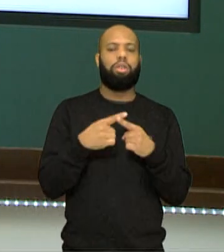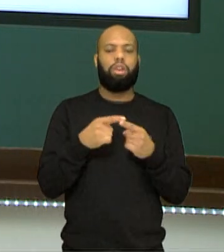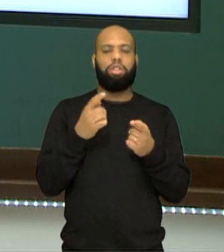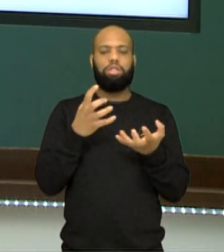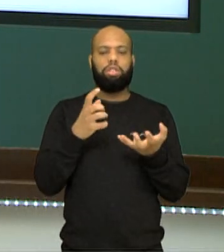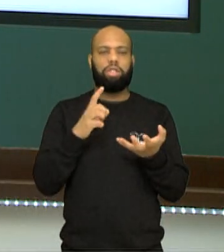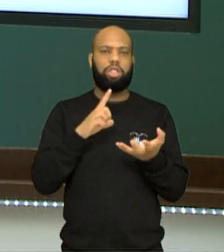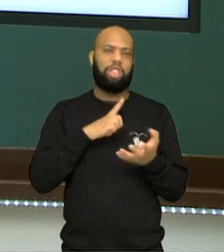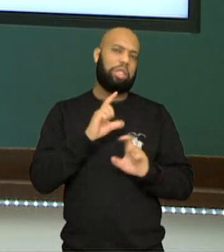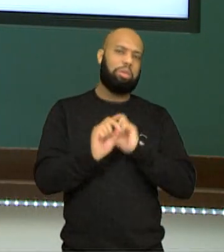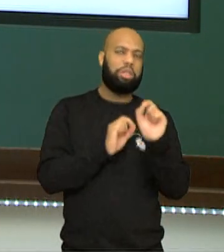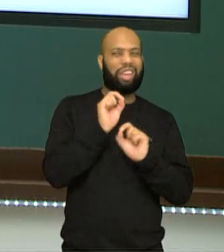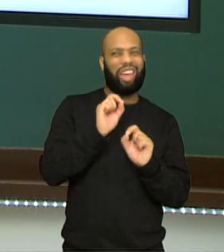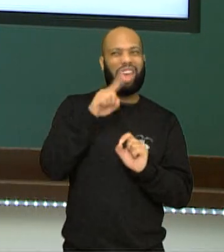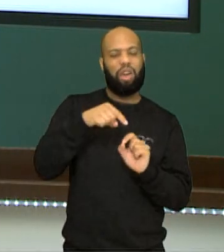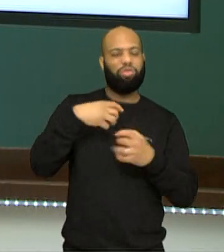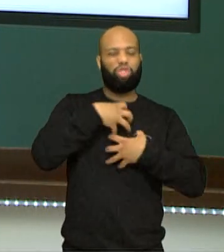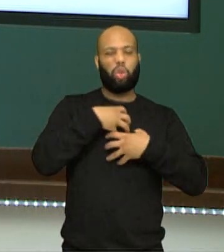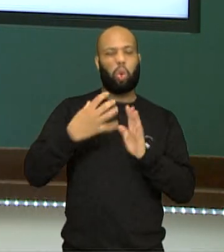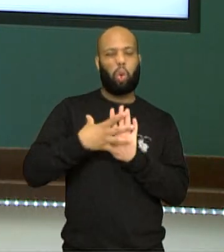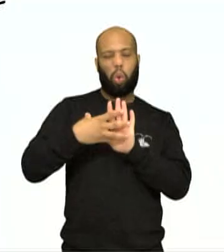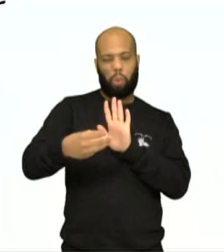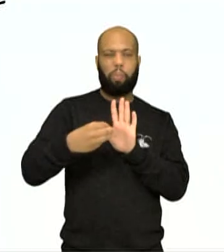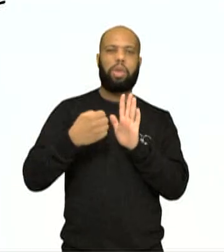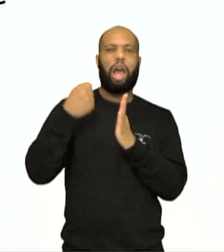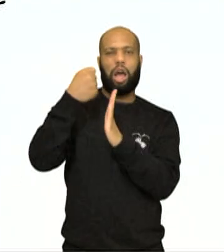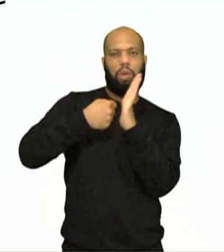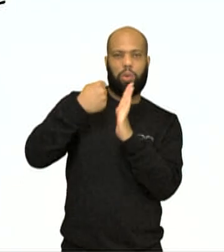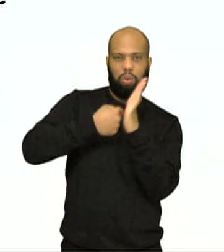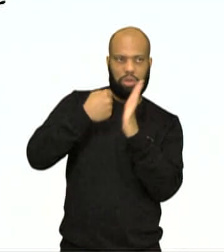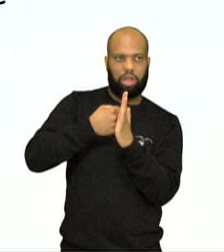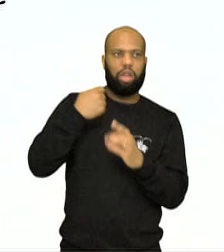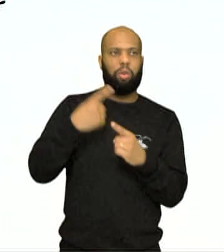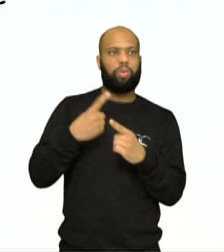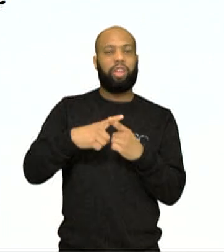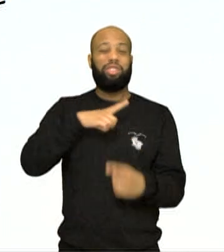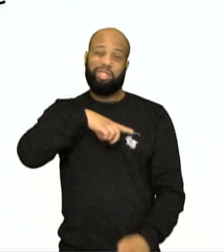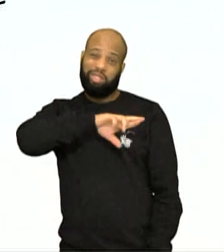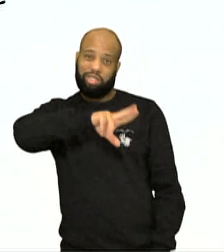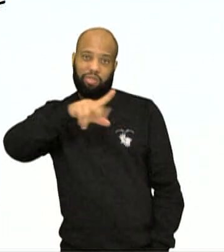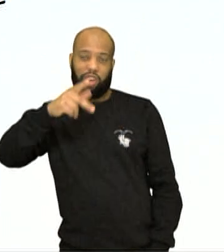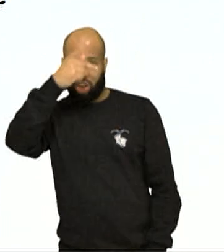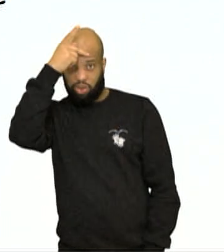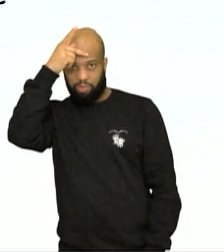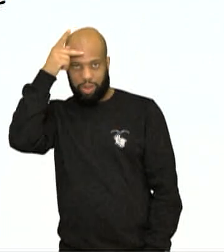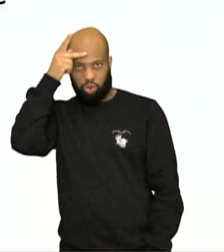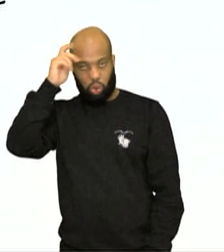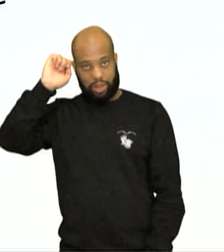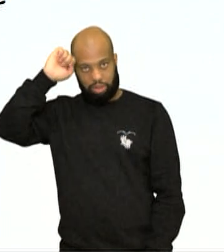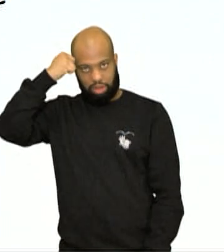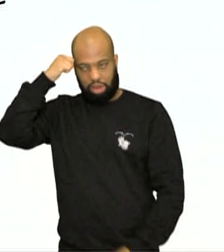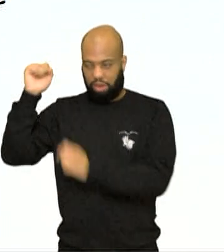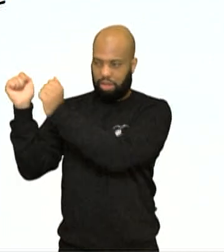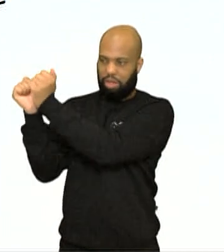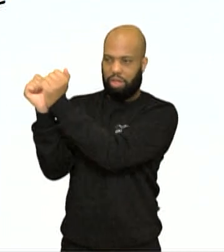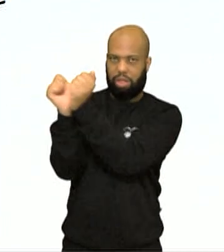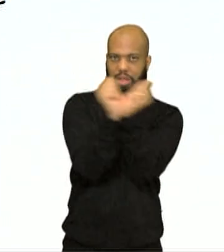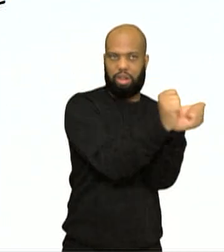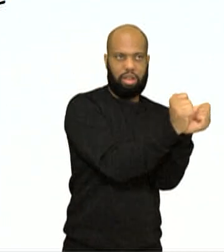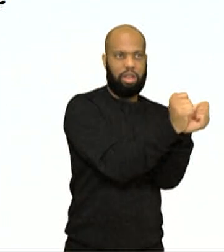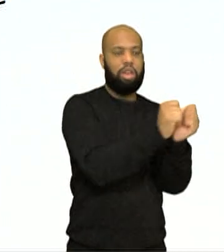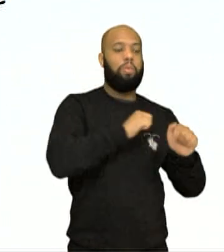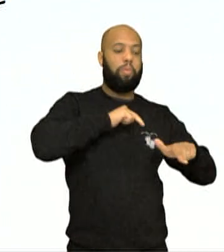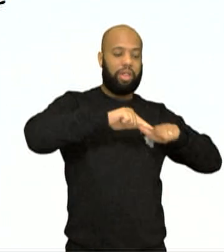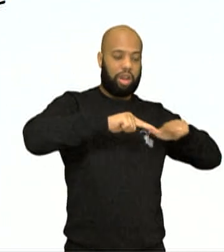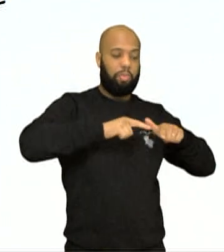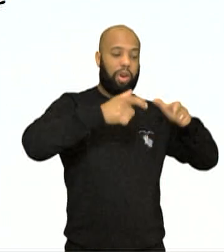queriam passar. Então, assim, muitos negros foram trazidos da África para trabalhar no engenho das canas-de-açúcar e nas fazendas de café e nas